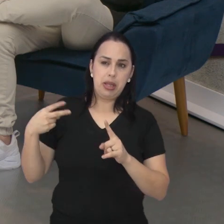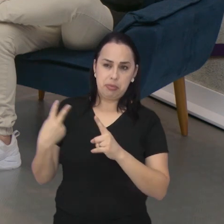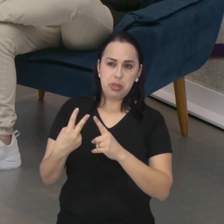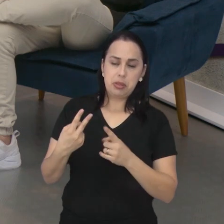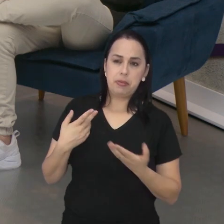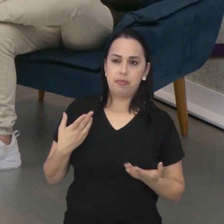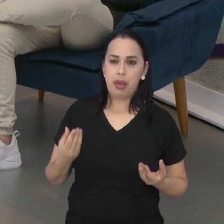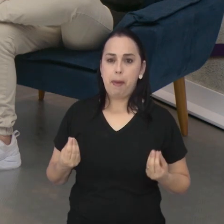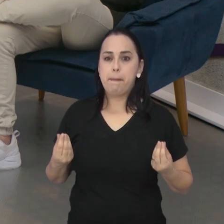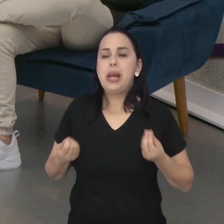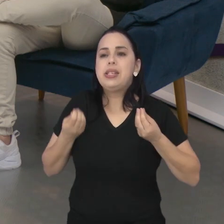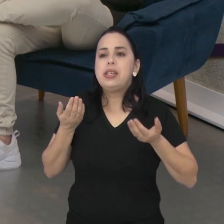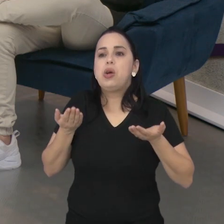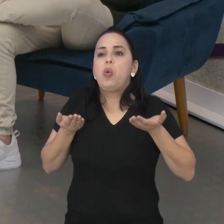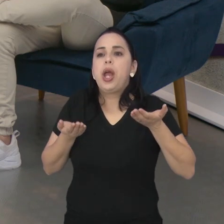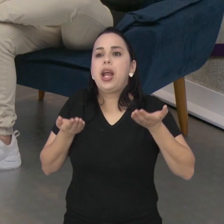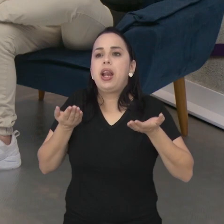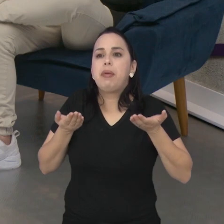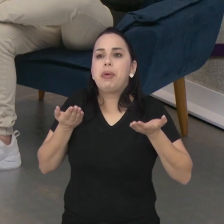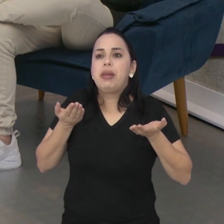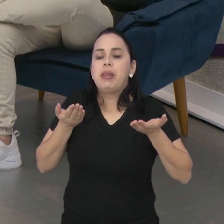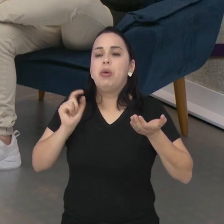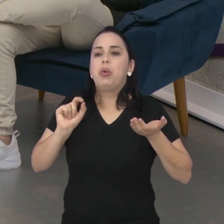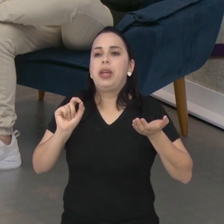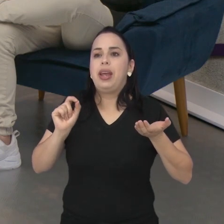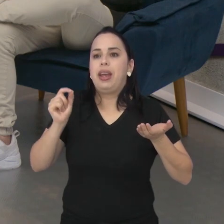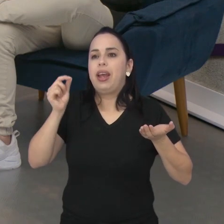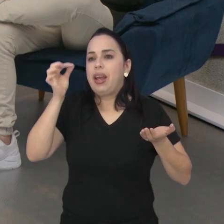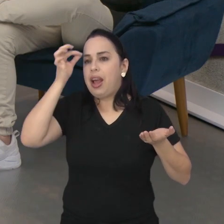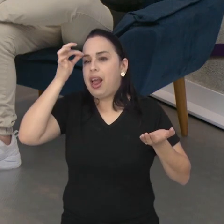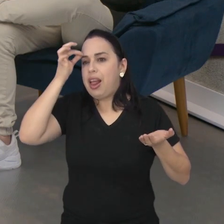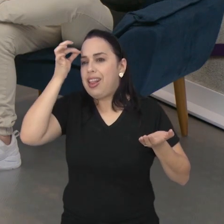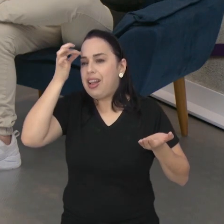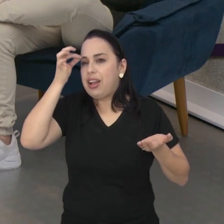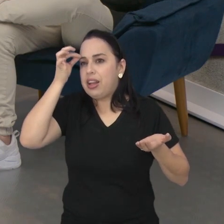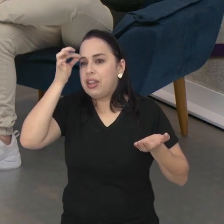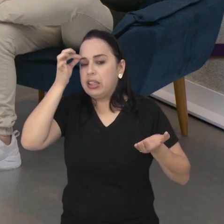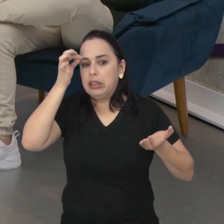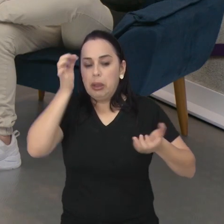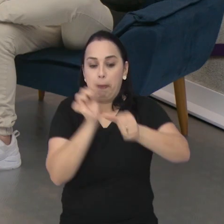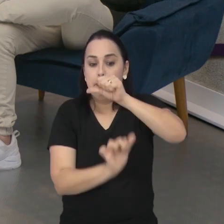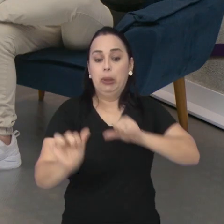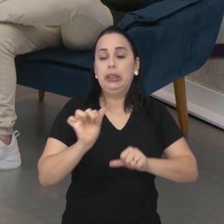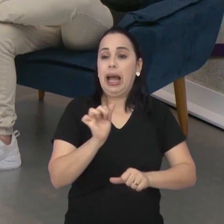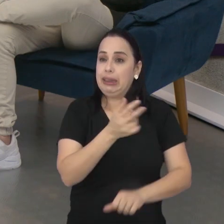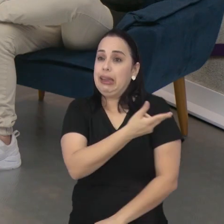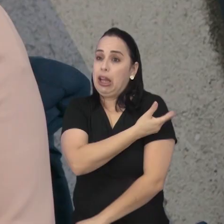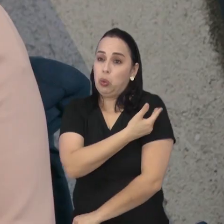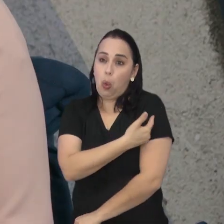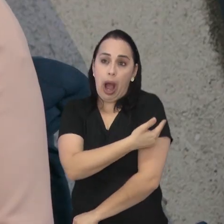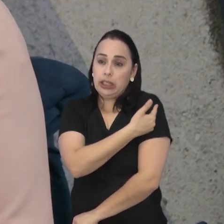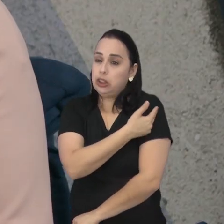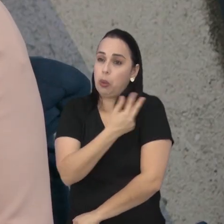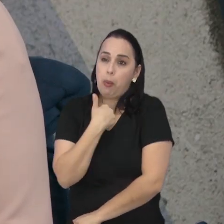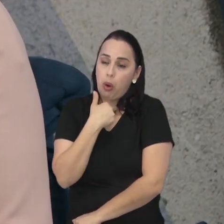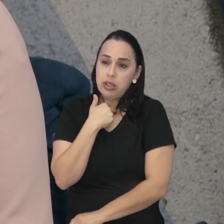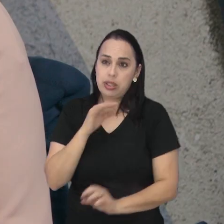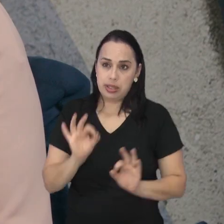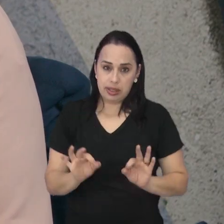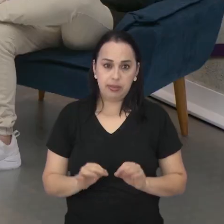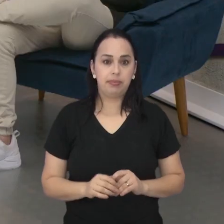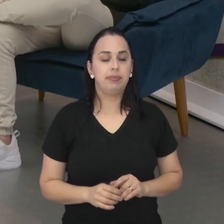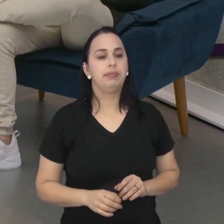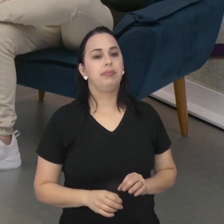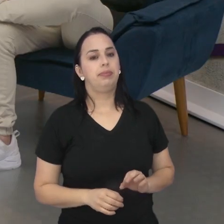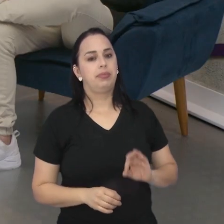lado, tem que ter um equilíbrio para ela não virar uma tatuagem e sim uma harmonização para melhorar a nossa autoestima, é